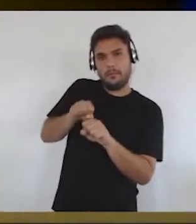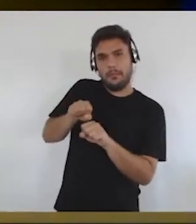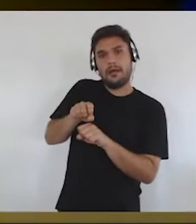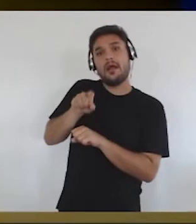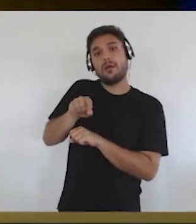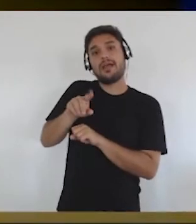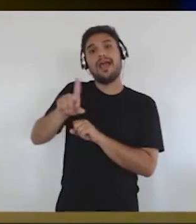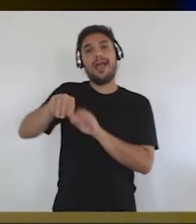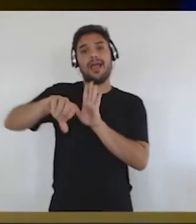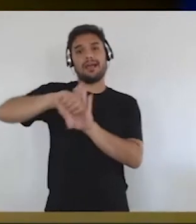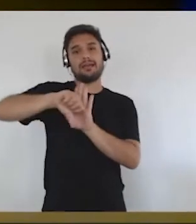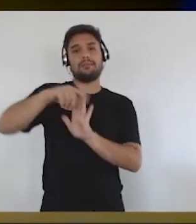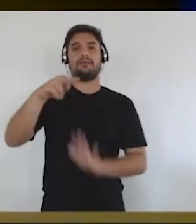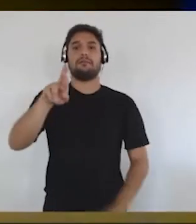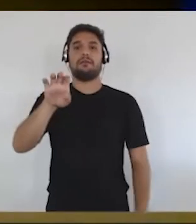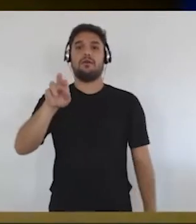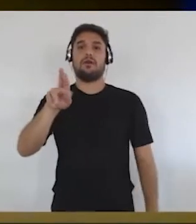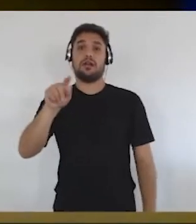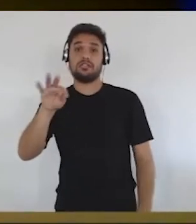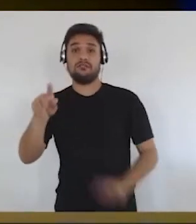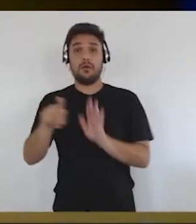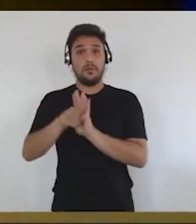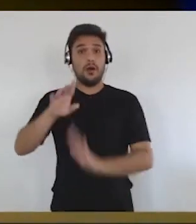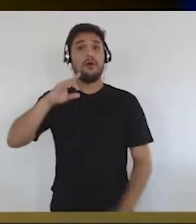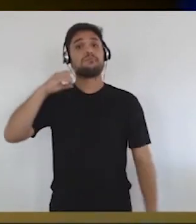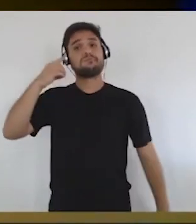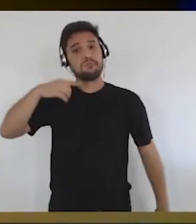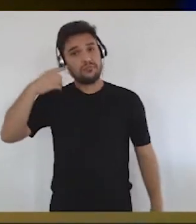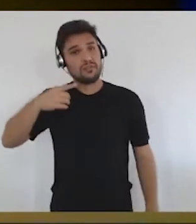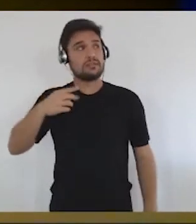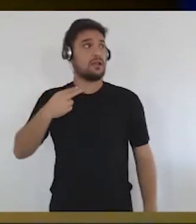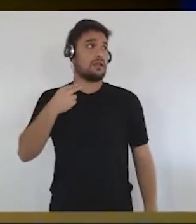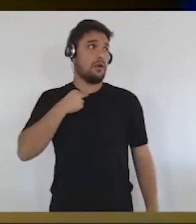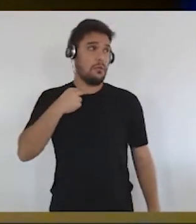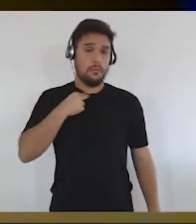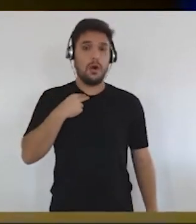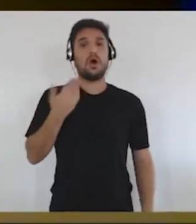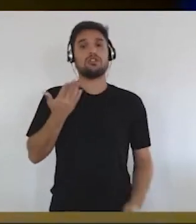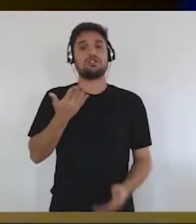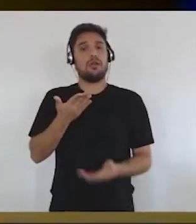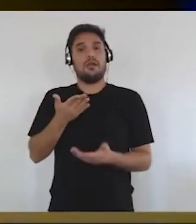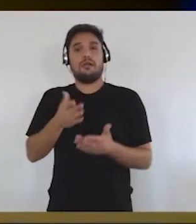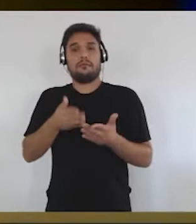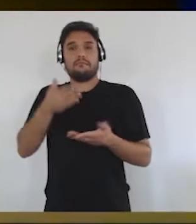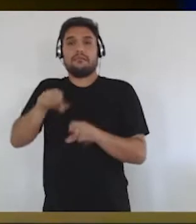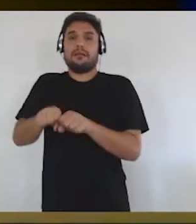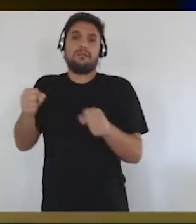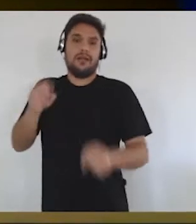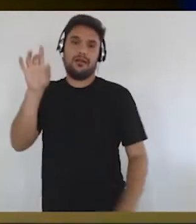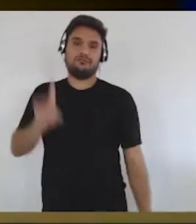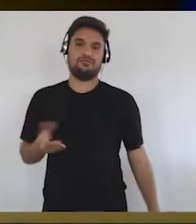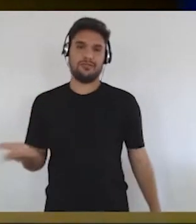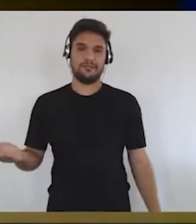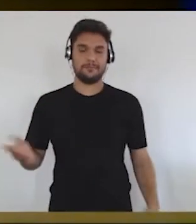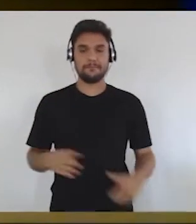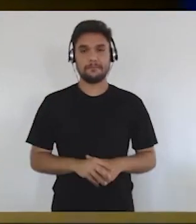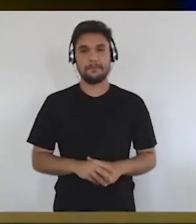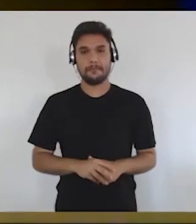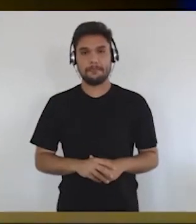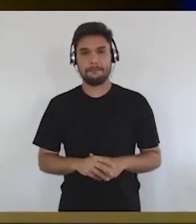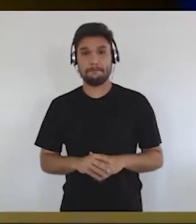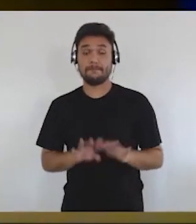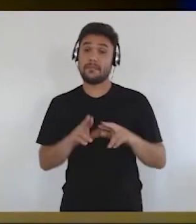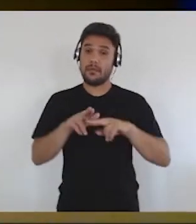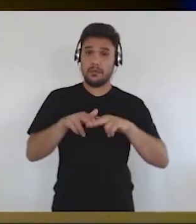que é crime de prerrogativa da advocacia e que não pode haver esse tipo de violação. Então,